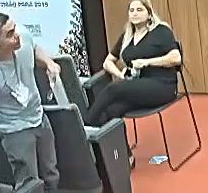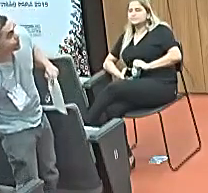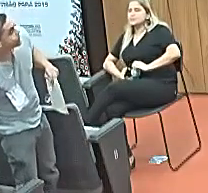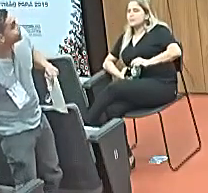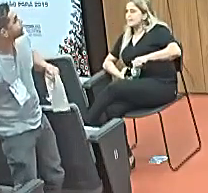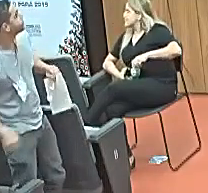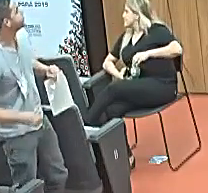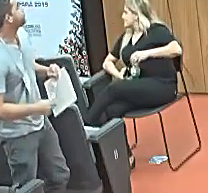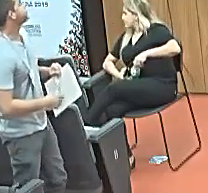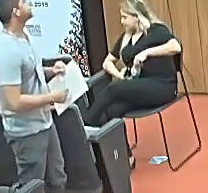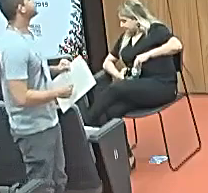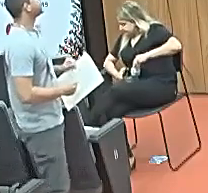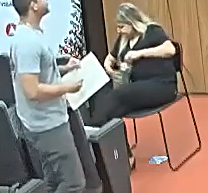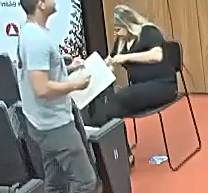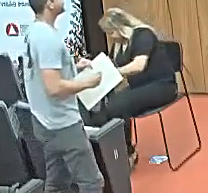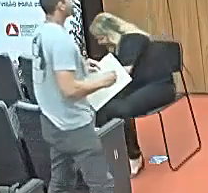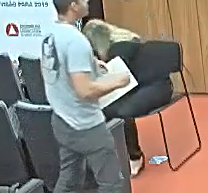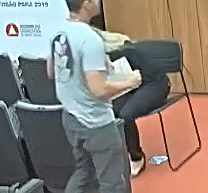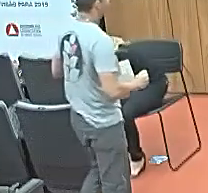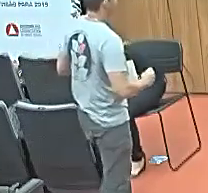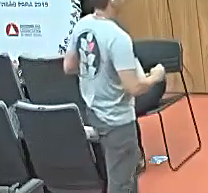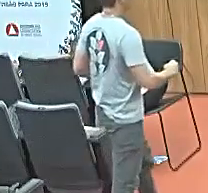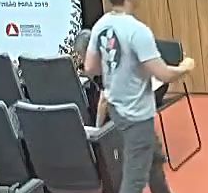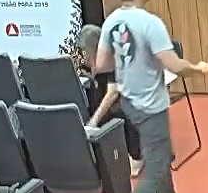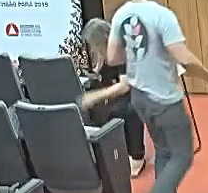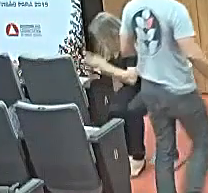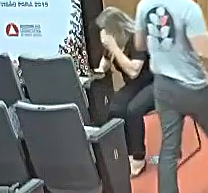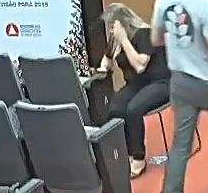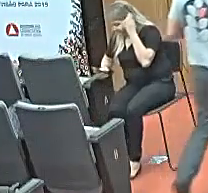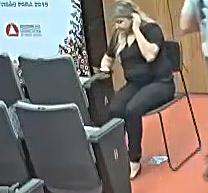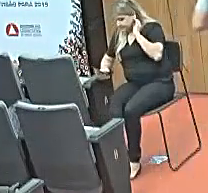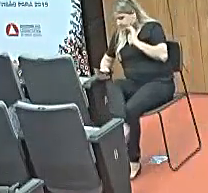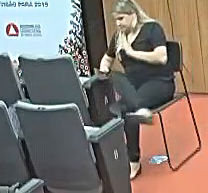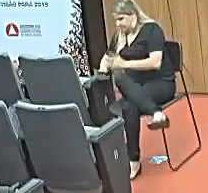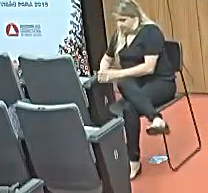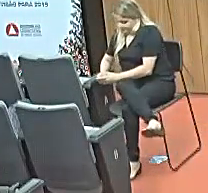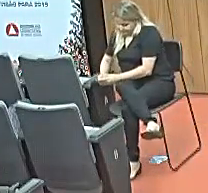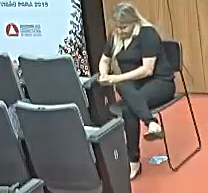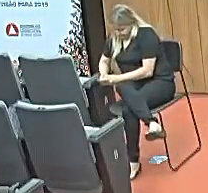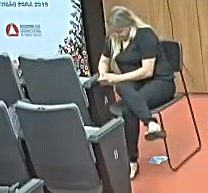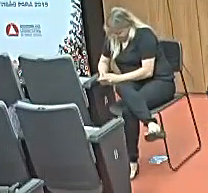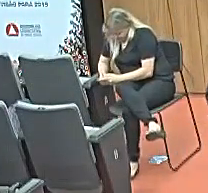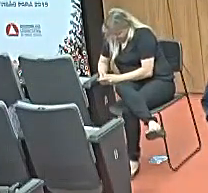civil o convite a que o relator josé maria dos santos júnior